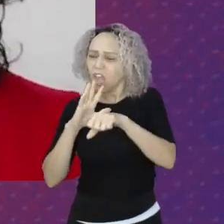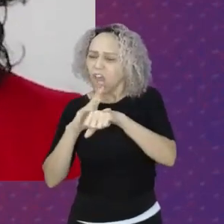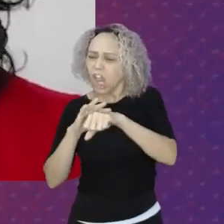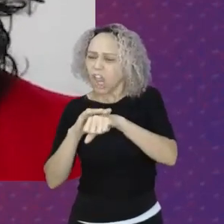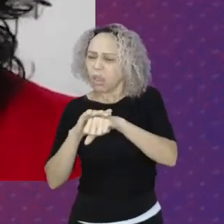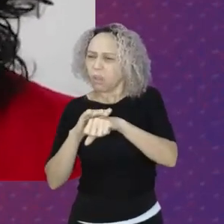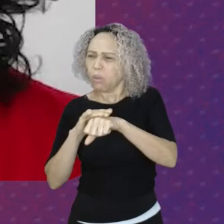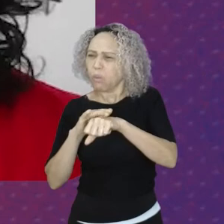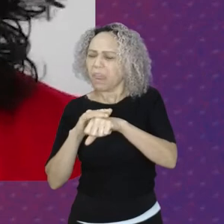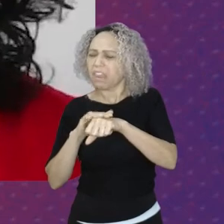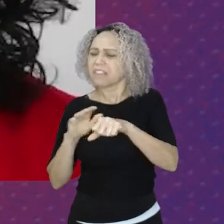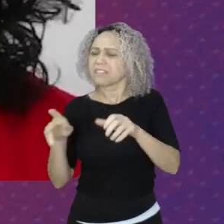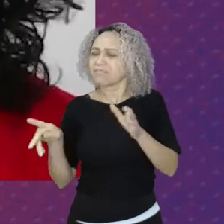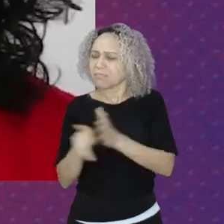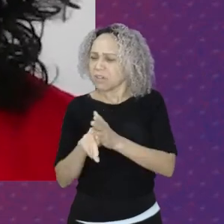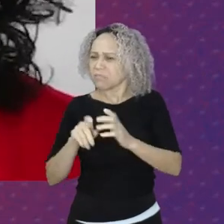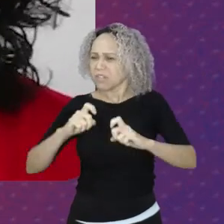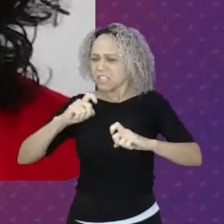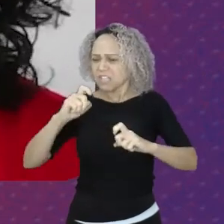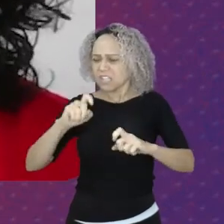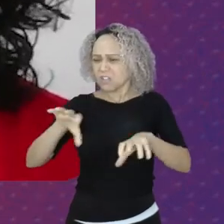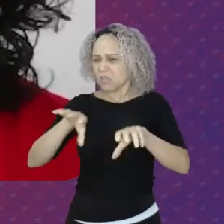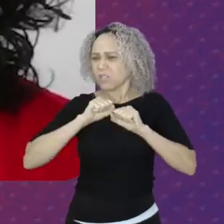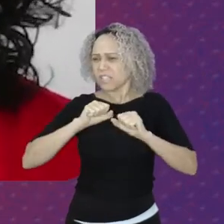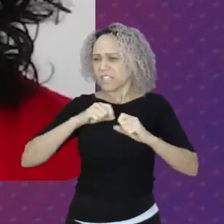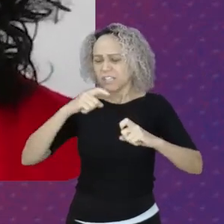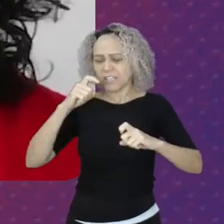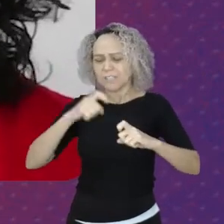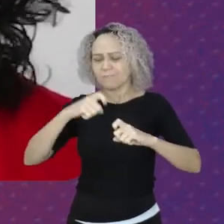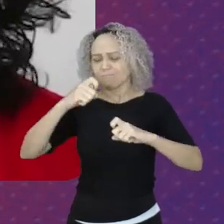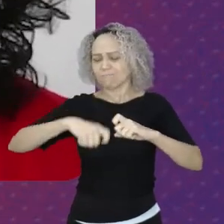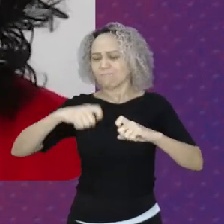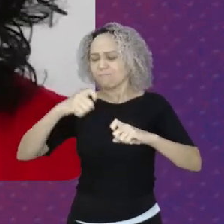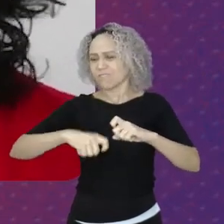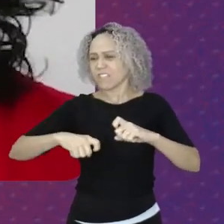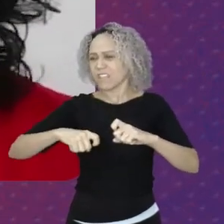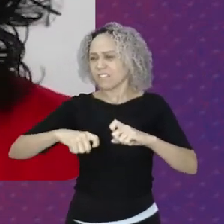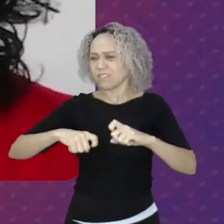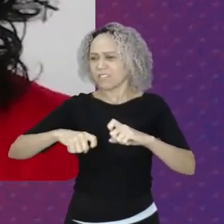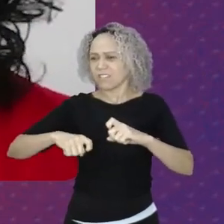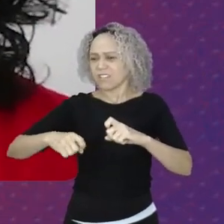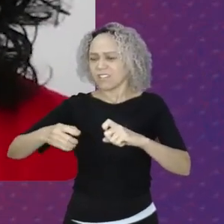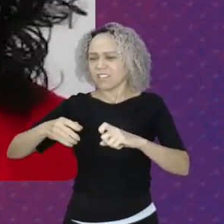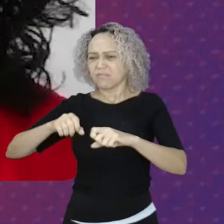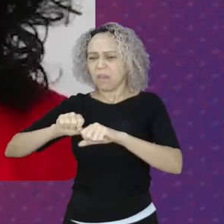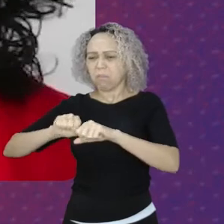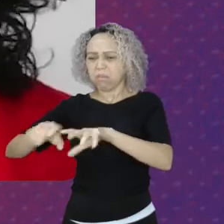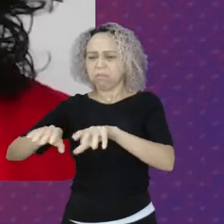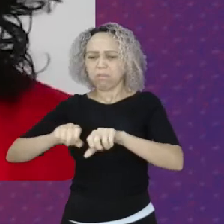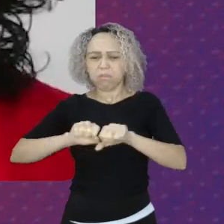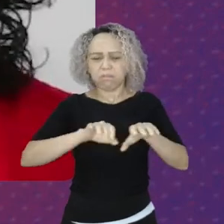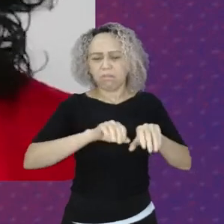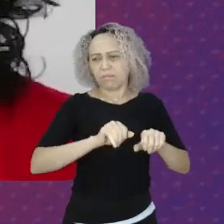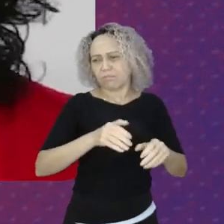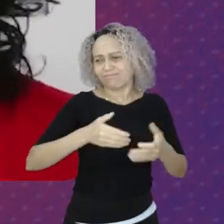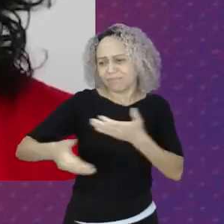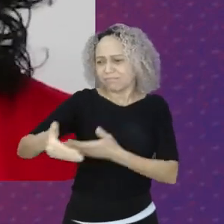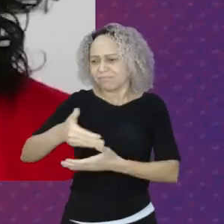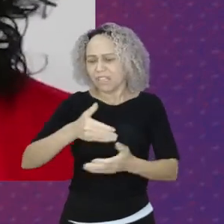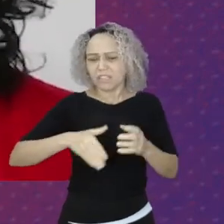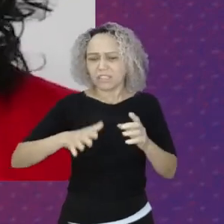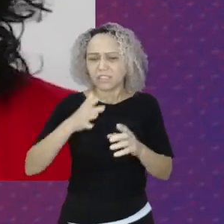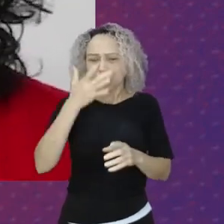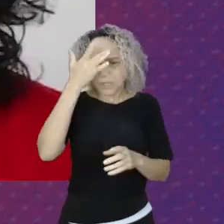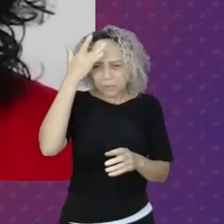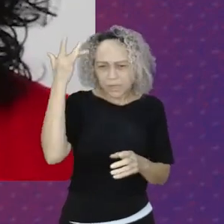pode caracterizar um abuso sexual vivenciado por essa criança. Além disso, também nas